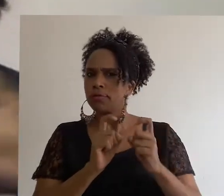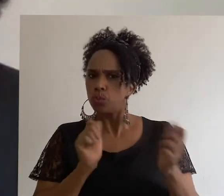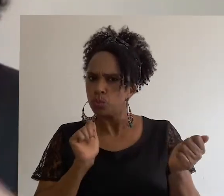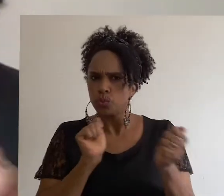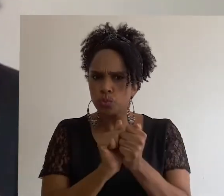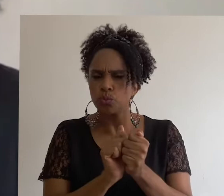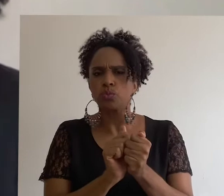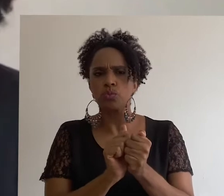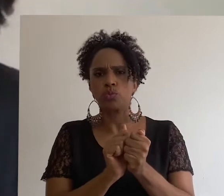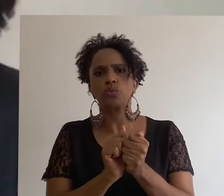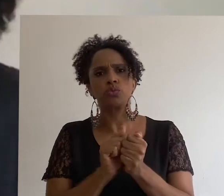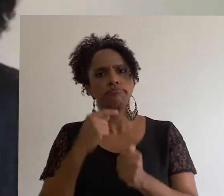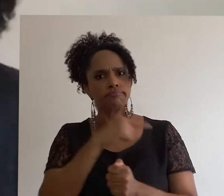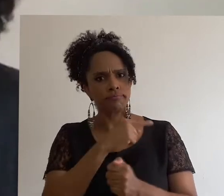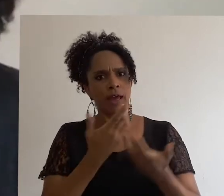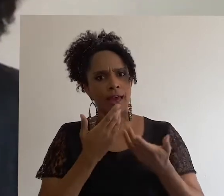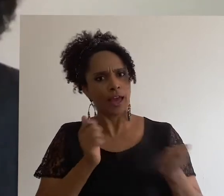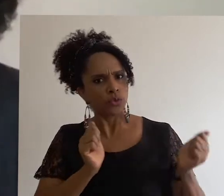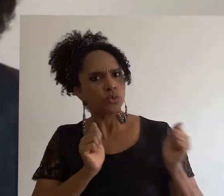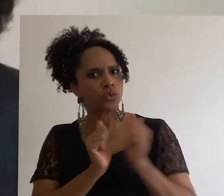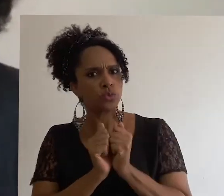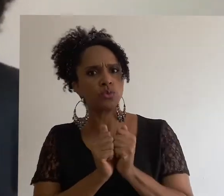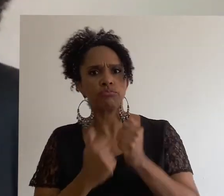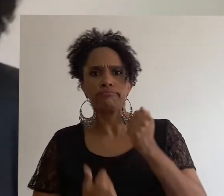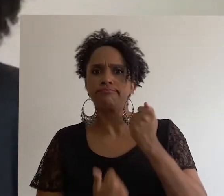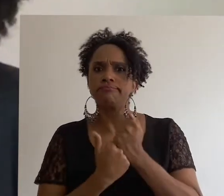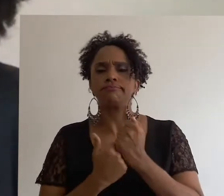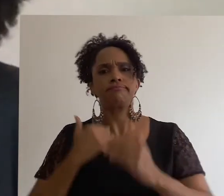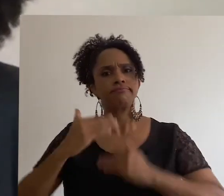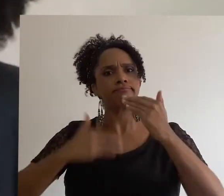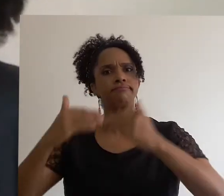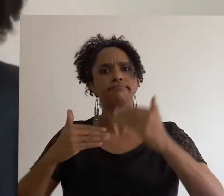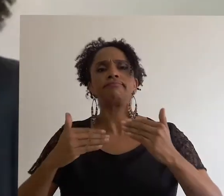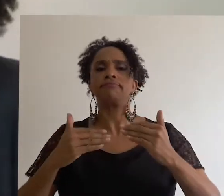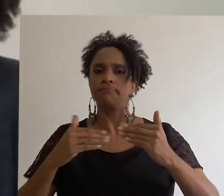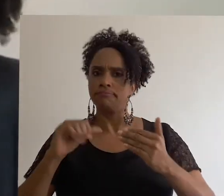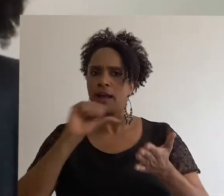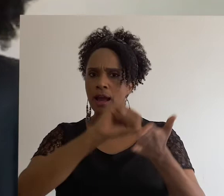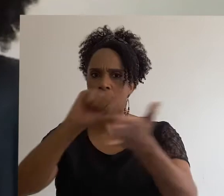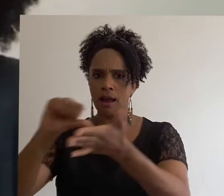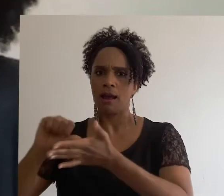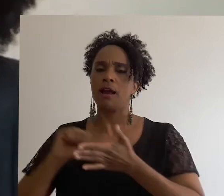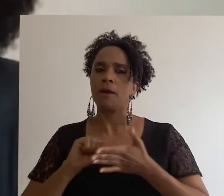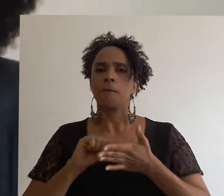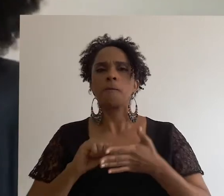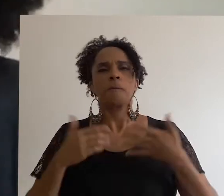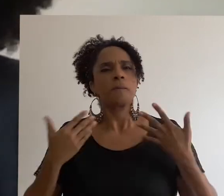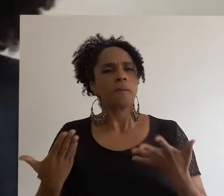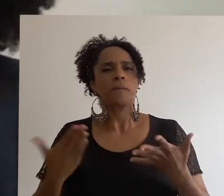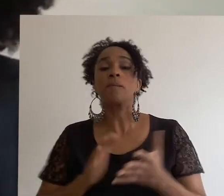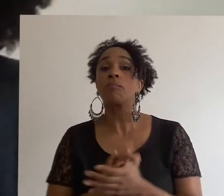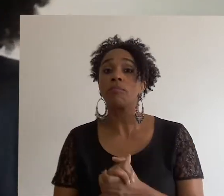gente e que está disposta a atuar com a gente para o desenvolvimento da extensão nos campos. Então, dizer que a